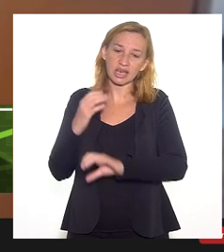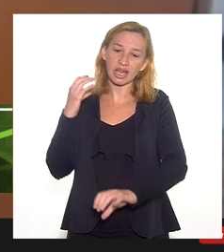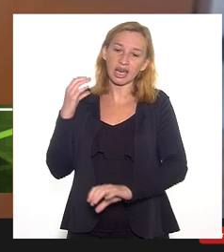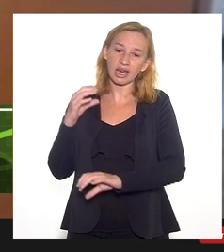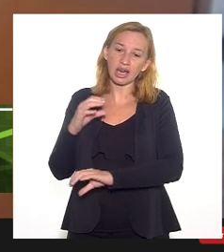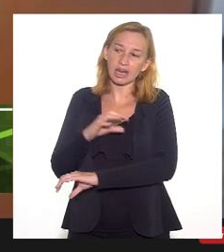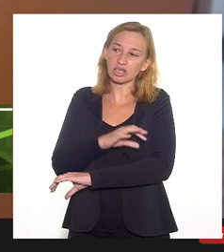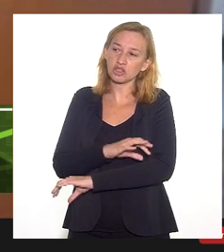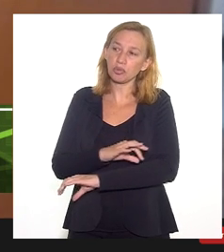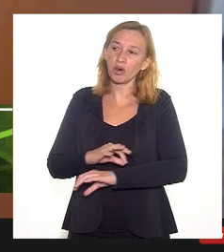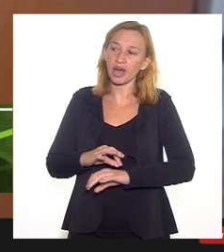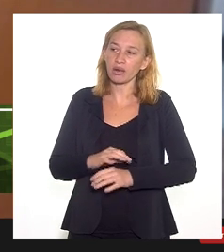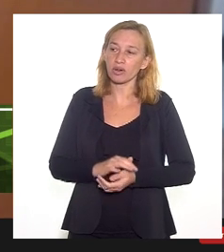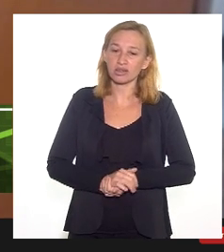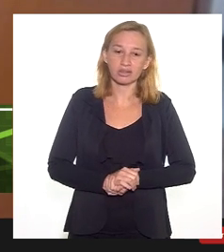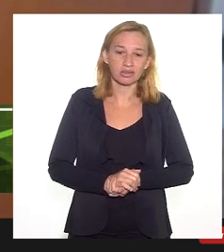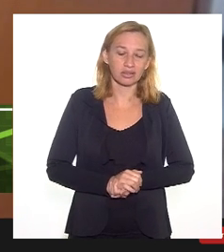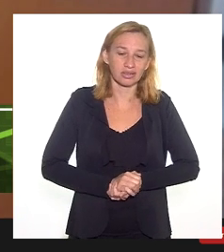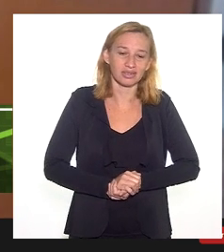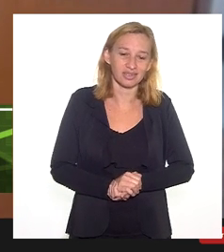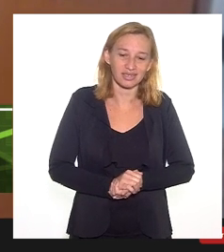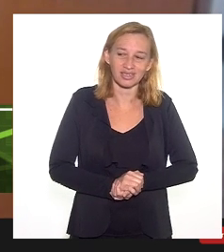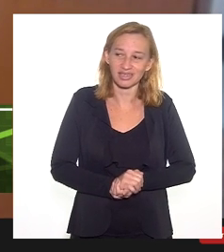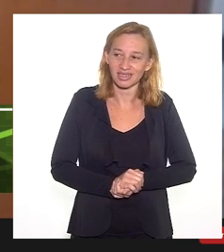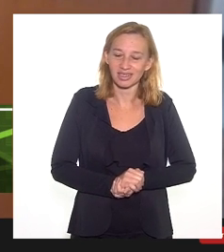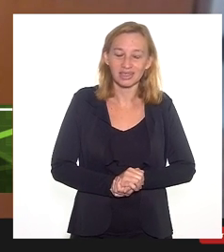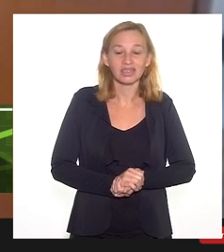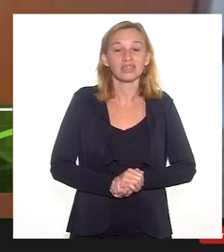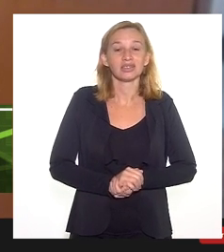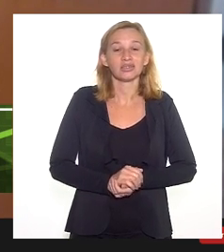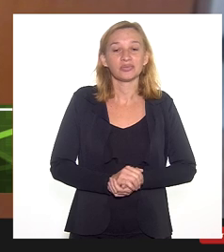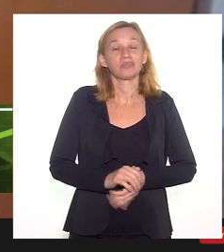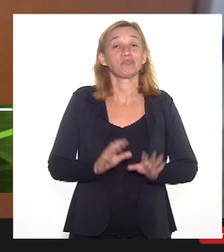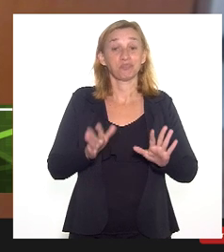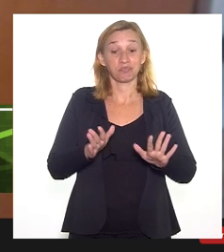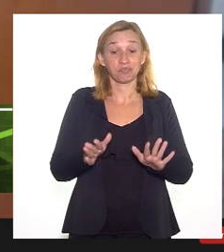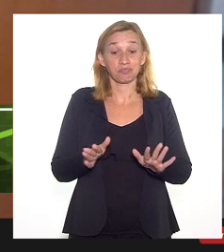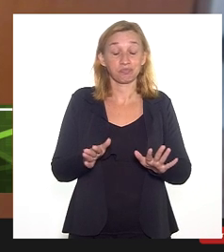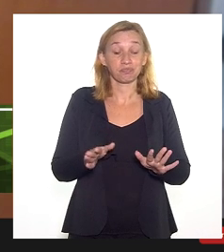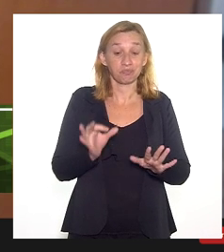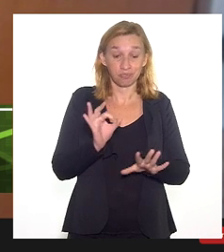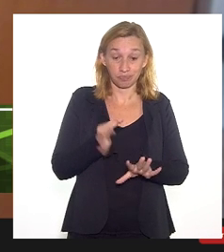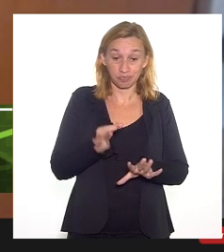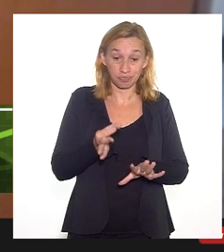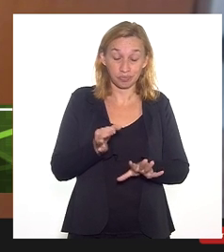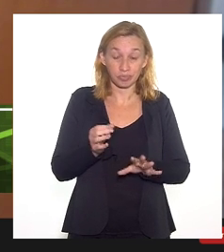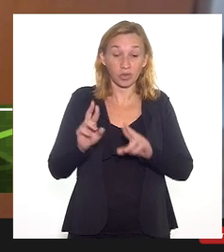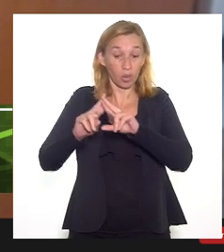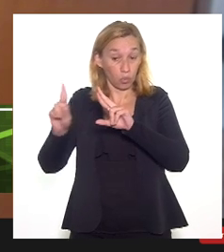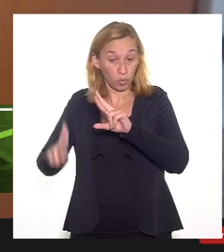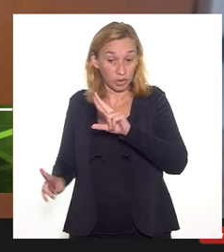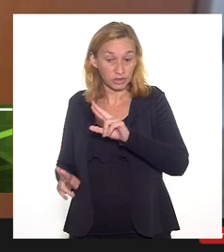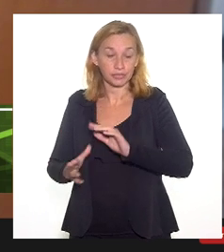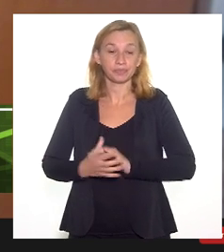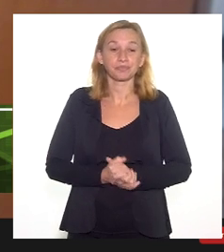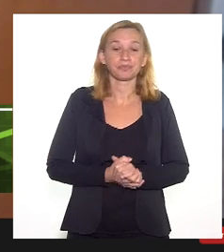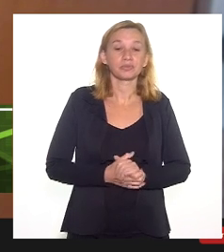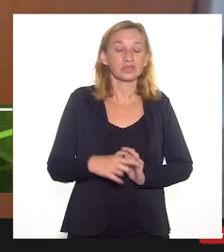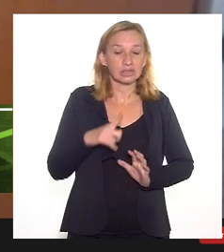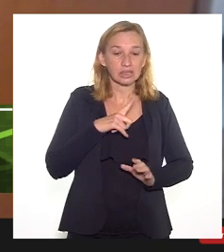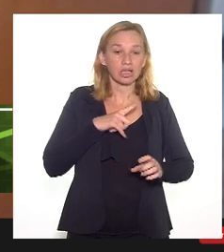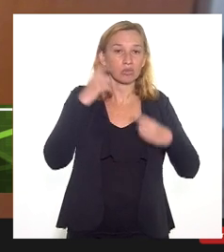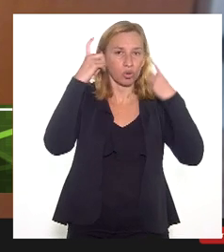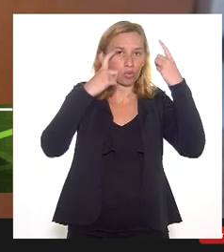financiamento federal das universidades públicas. é claro que nesse ponto a UERJ tem uma